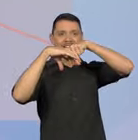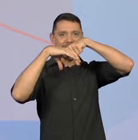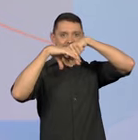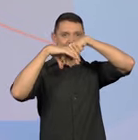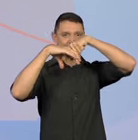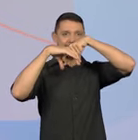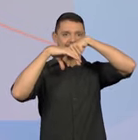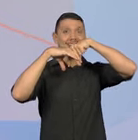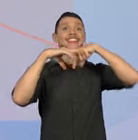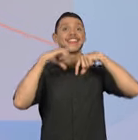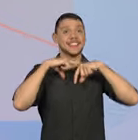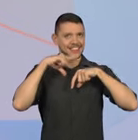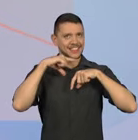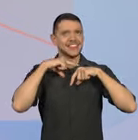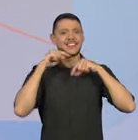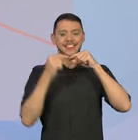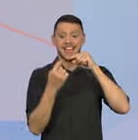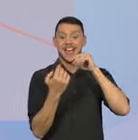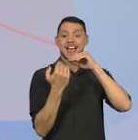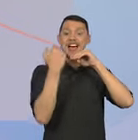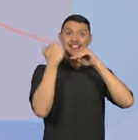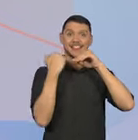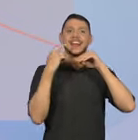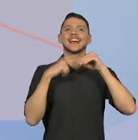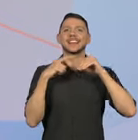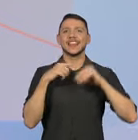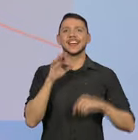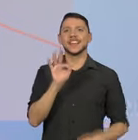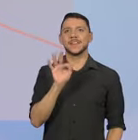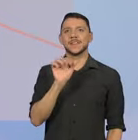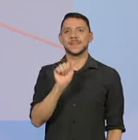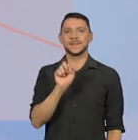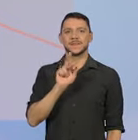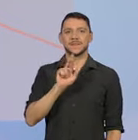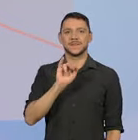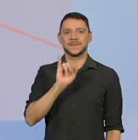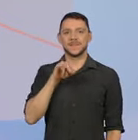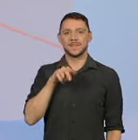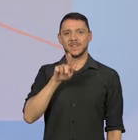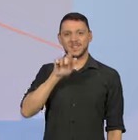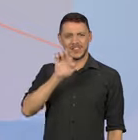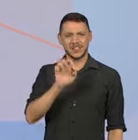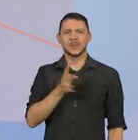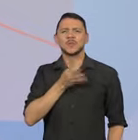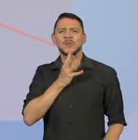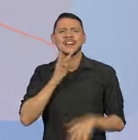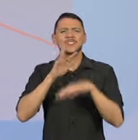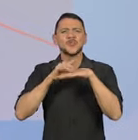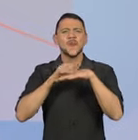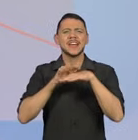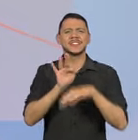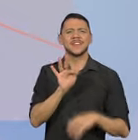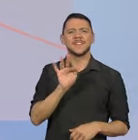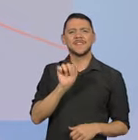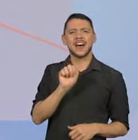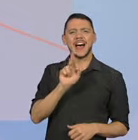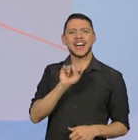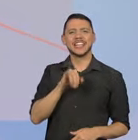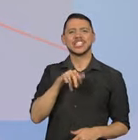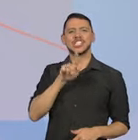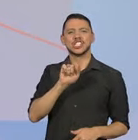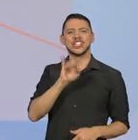no fundo da garganta, atrás da campainha, você tem a faringe. Já ouviram falar de faringite? Faringite é uma inflamação entre o nariz e a